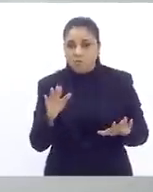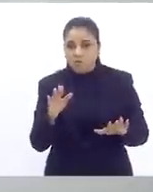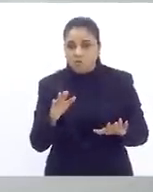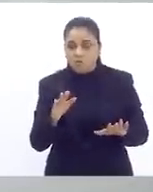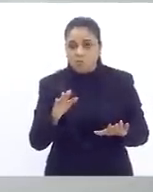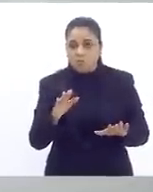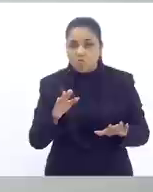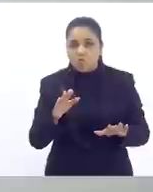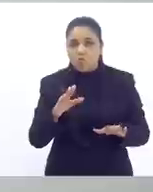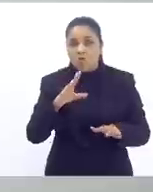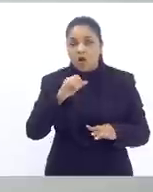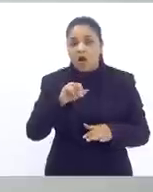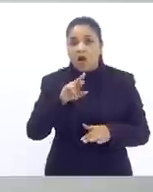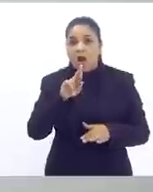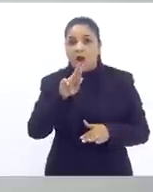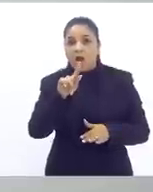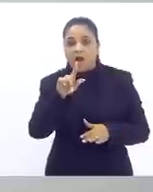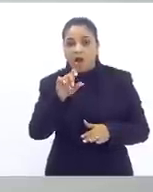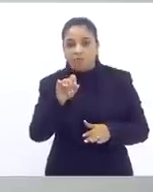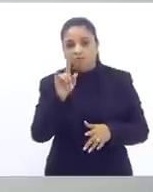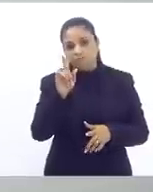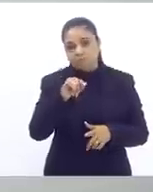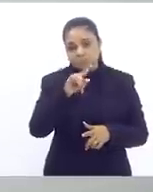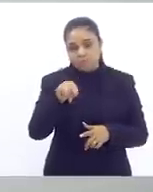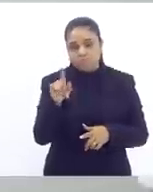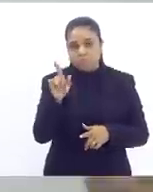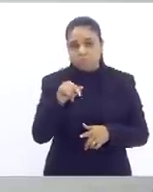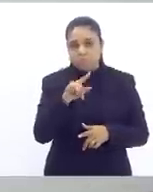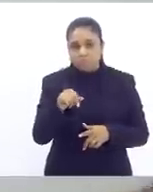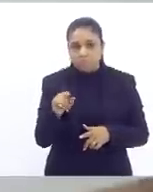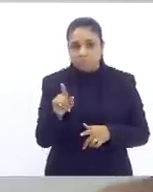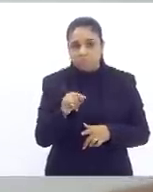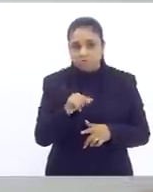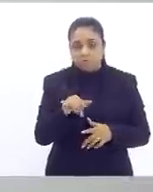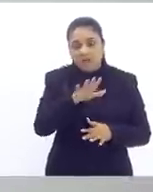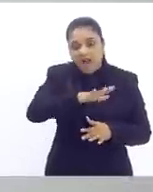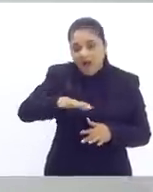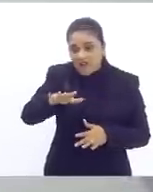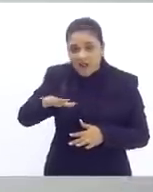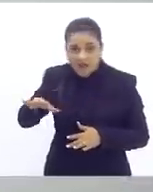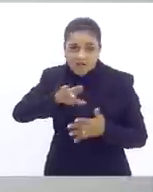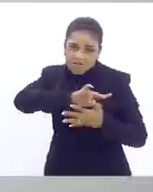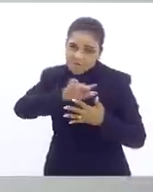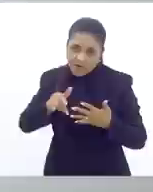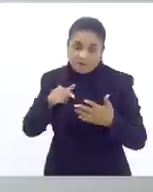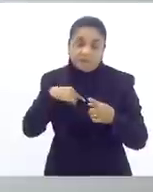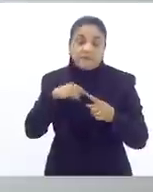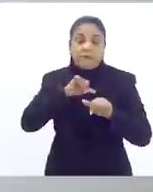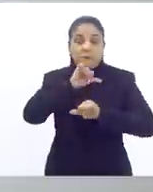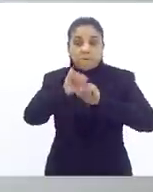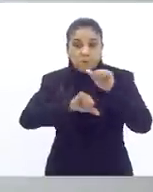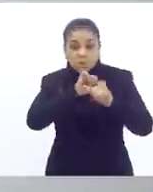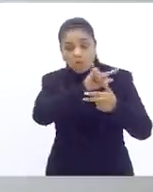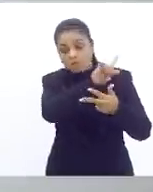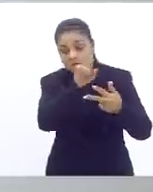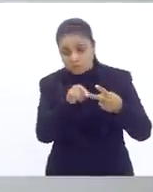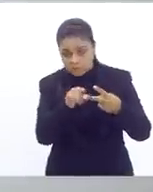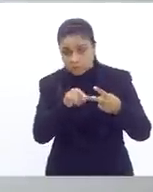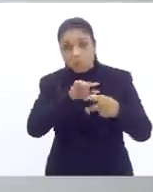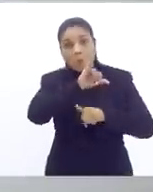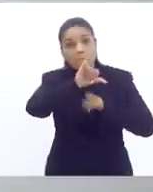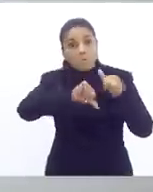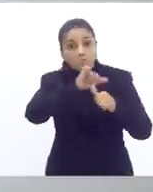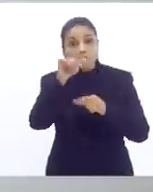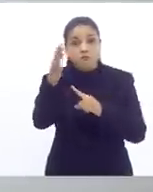são dezenas de cargos em várias áreas né e segundo a gente tem uma mudança tecnológica que levou a extinção também